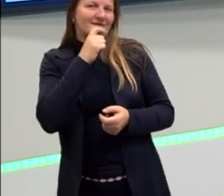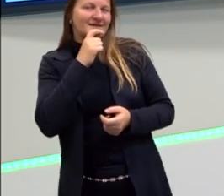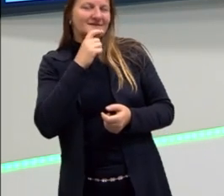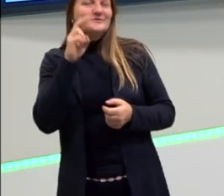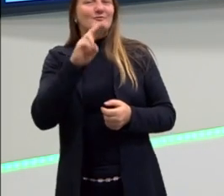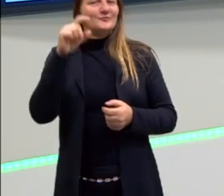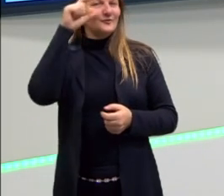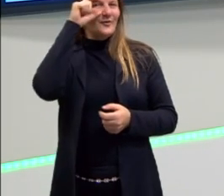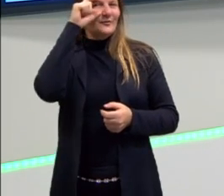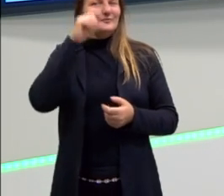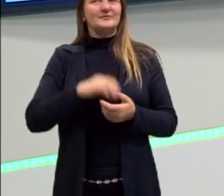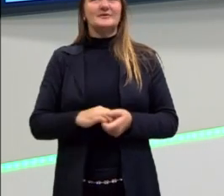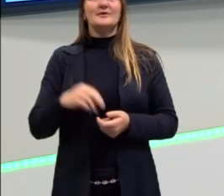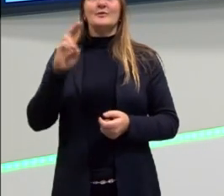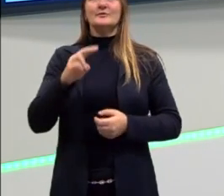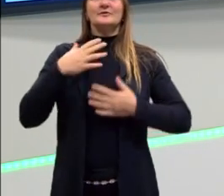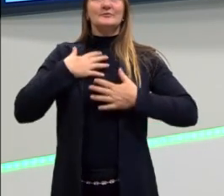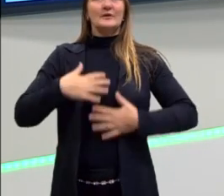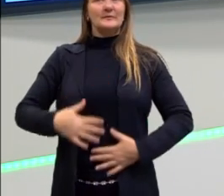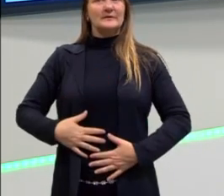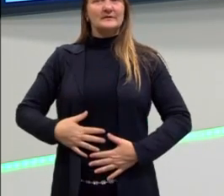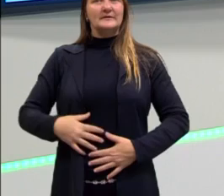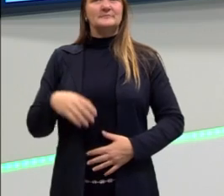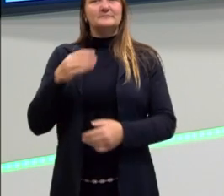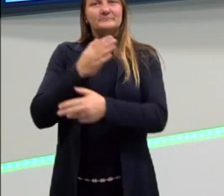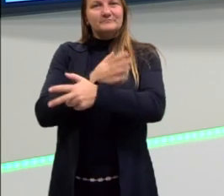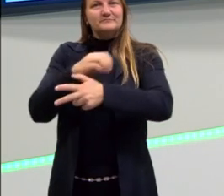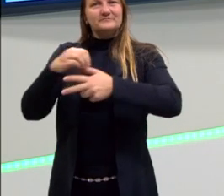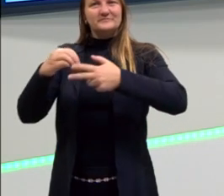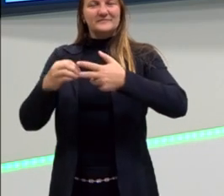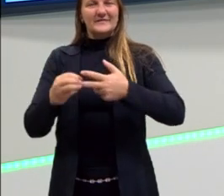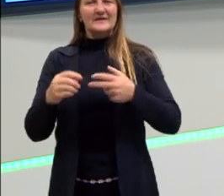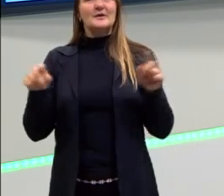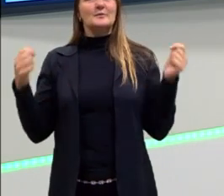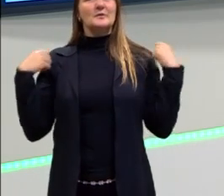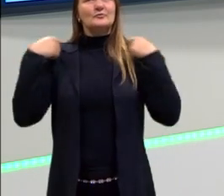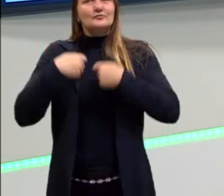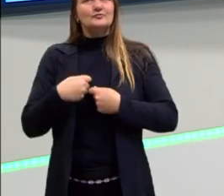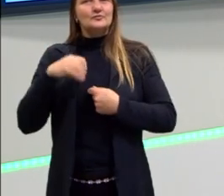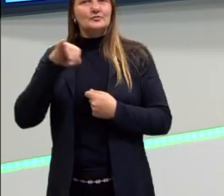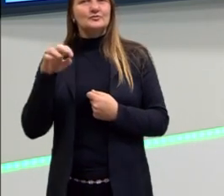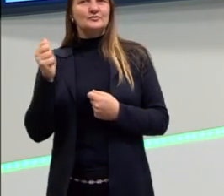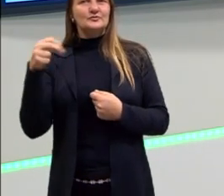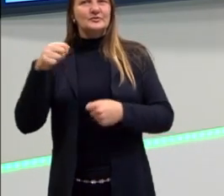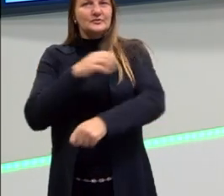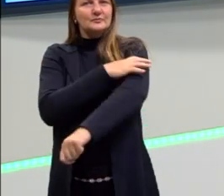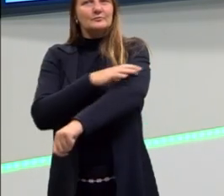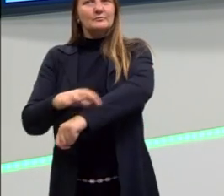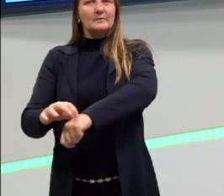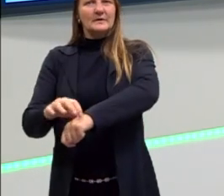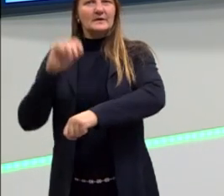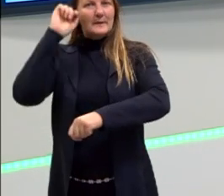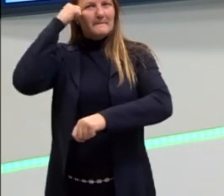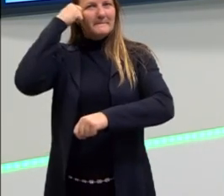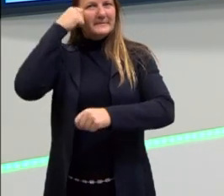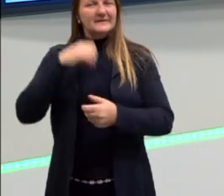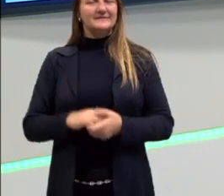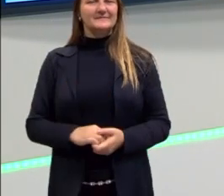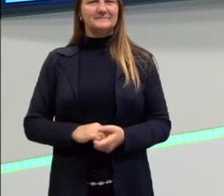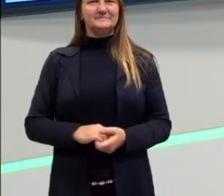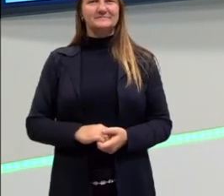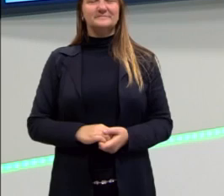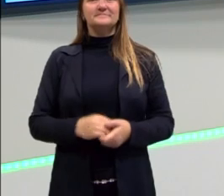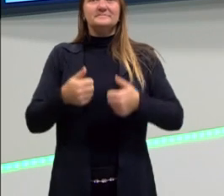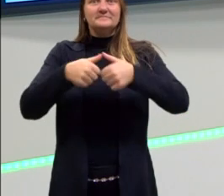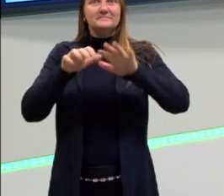uso óculos estou utilizando a camiseta do pré-enem e mas jaqueta jeans com as mangas e moletom preta